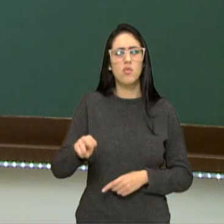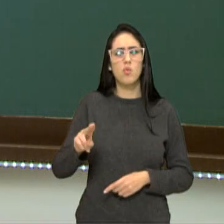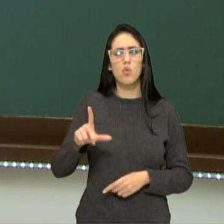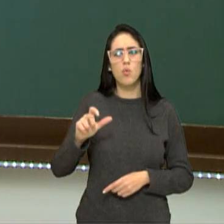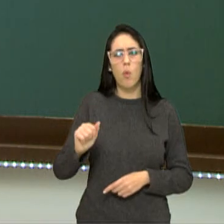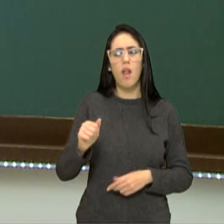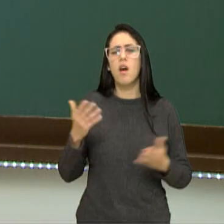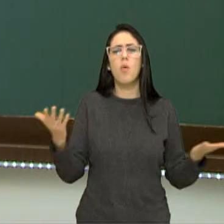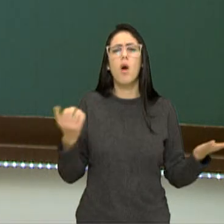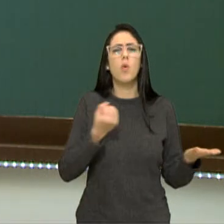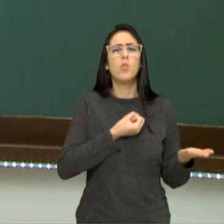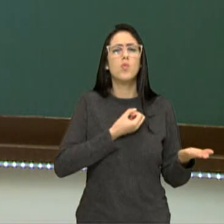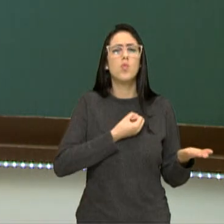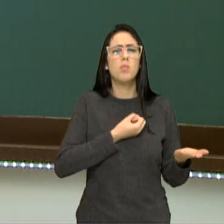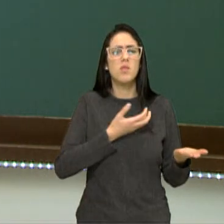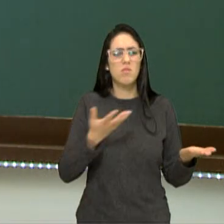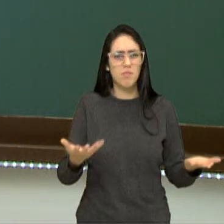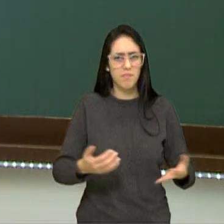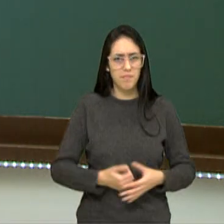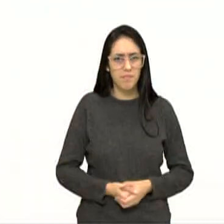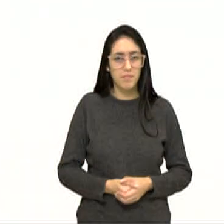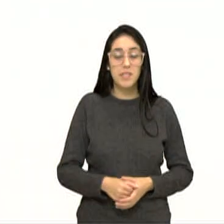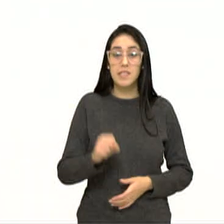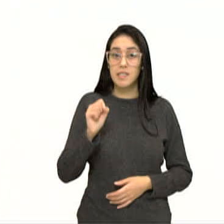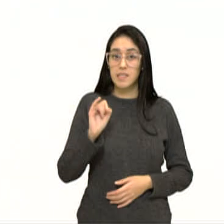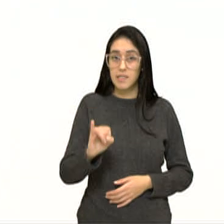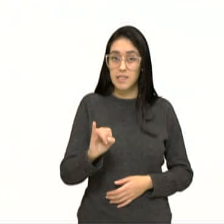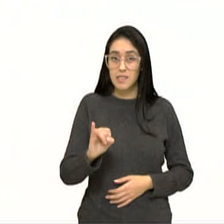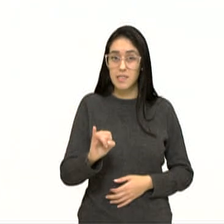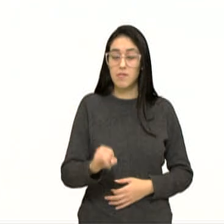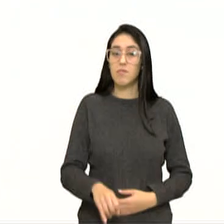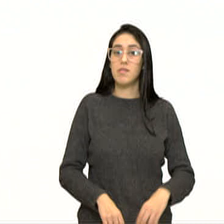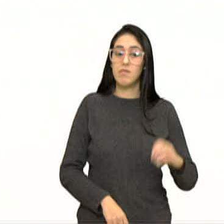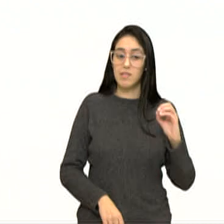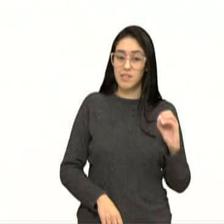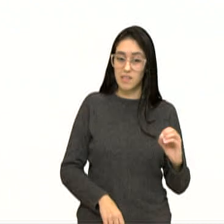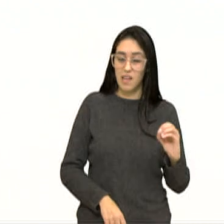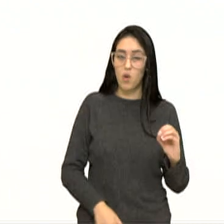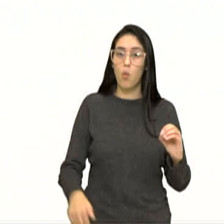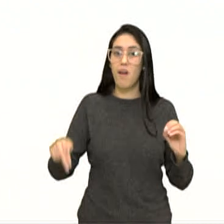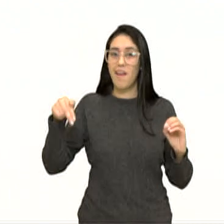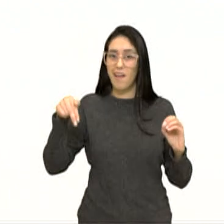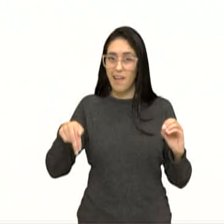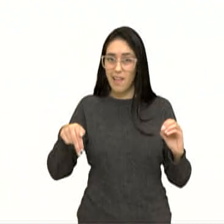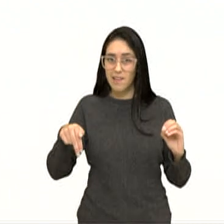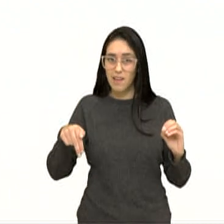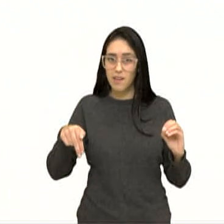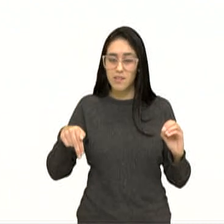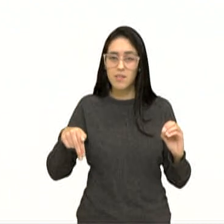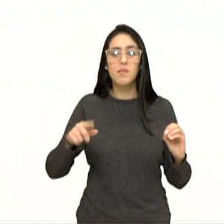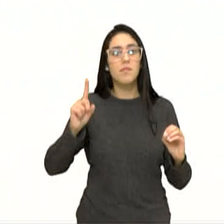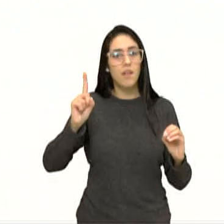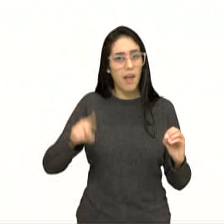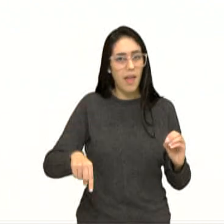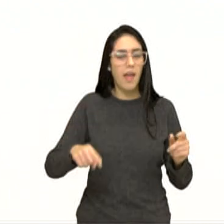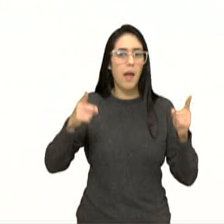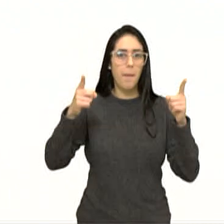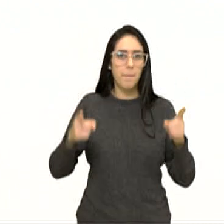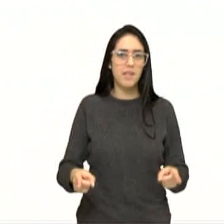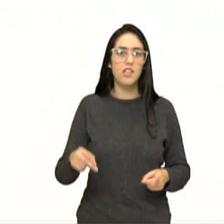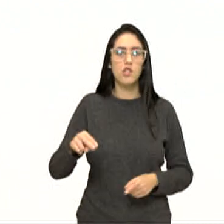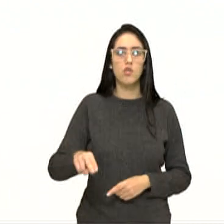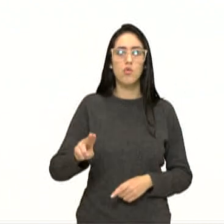número que me identifica? Então, quando eu tiver 0 e N, eu vou saber que é uma matriz